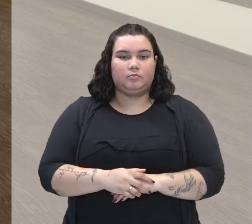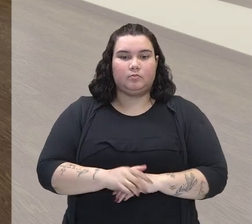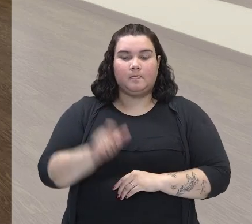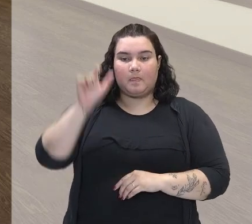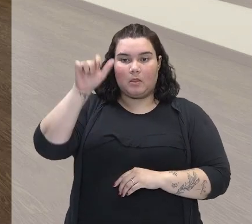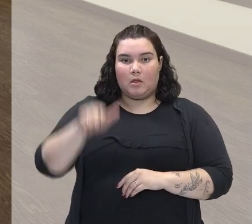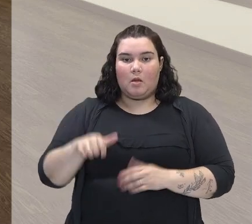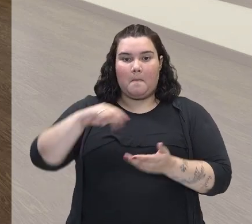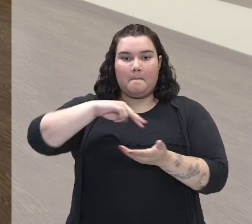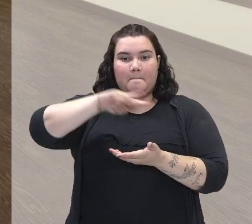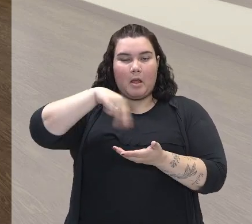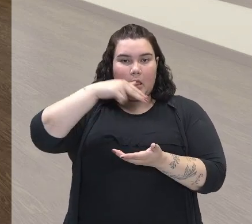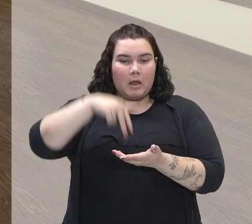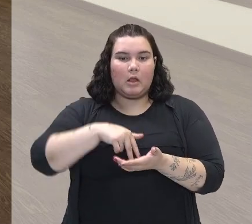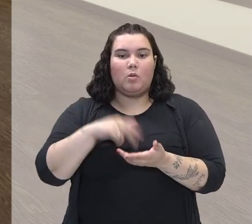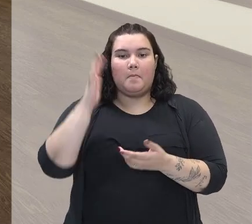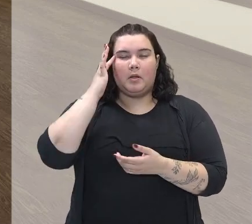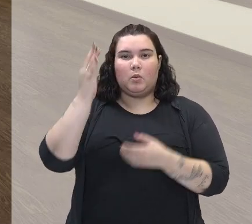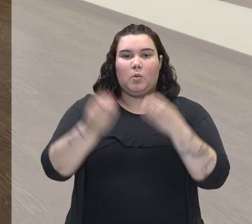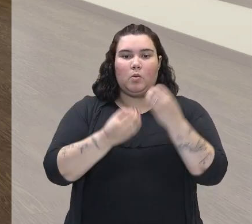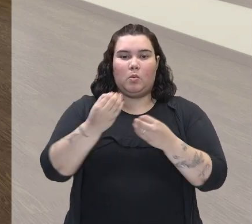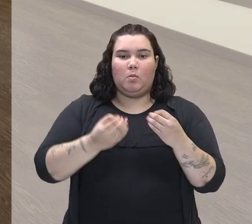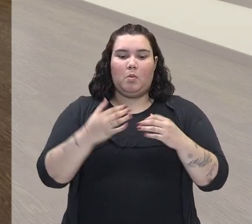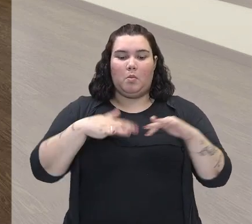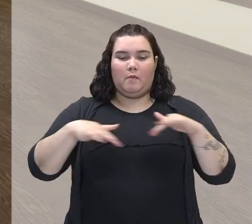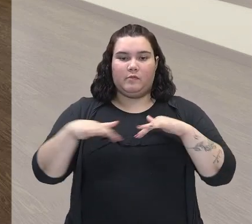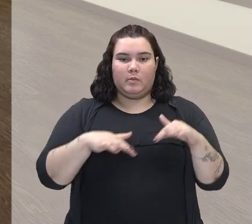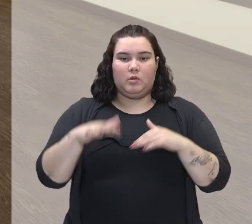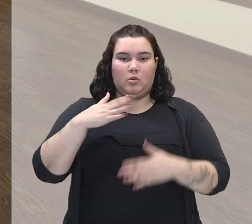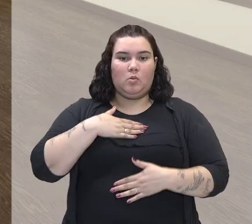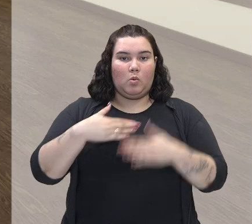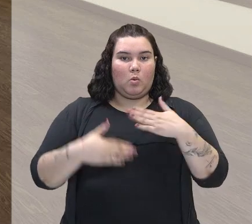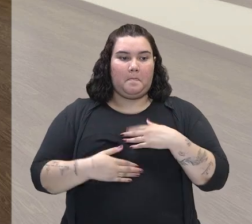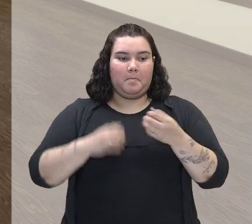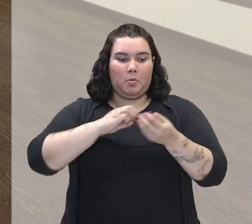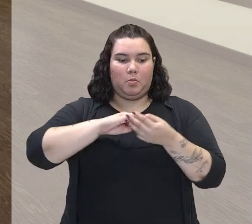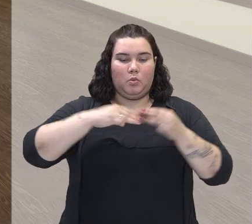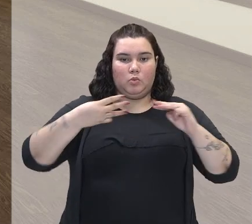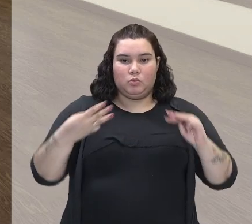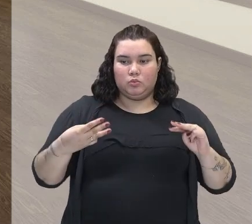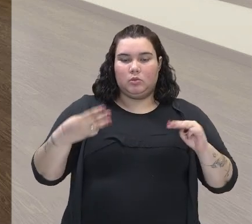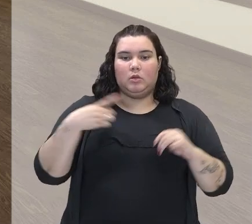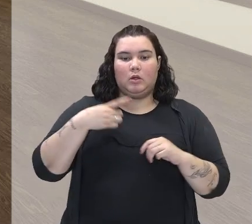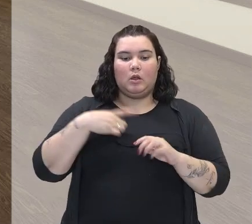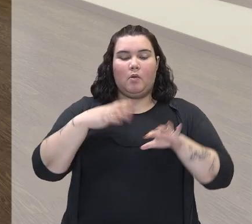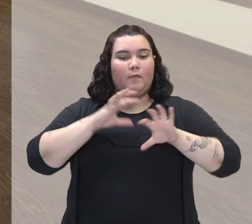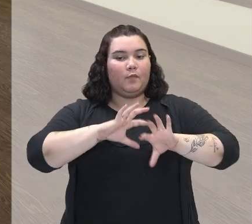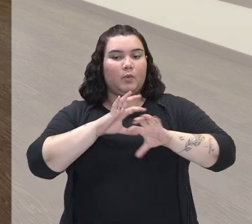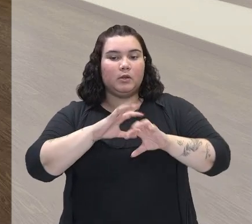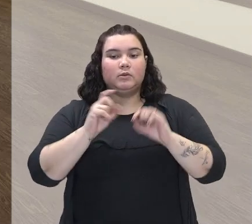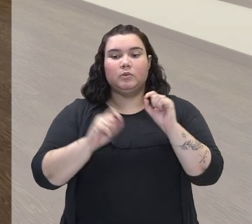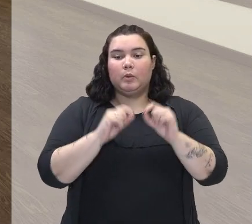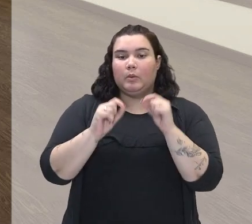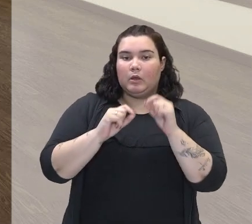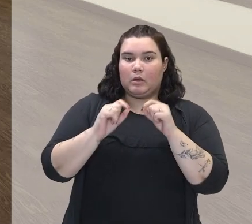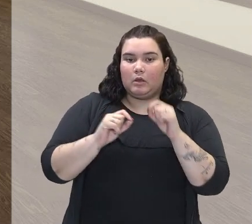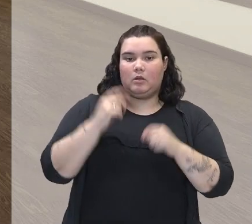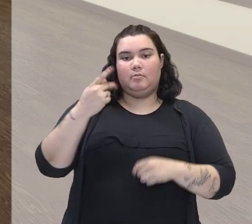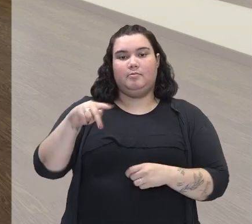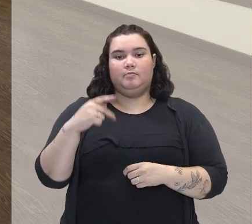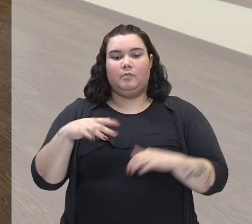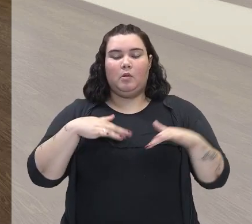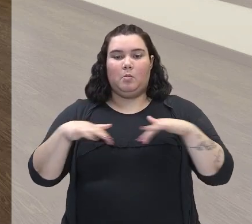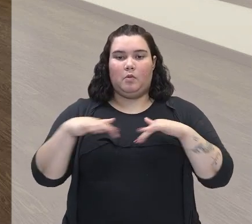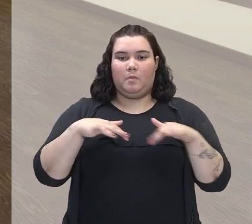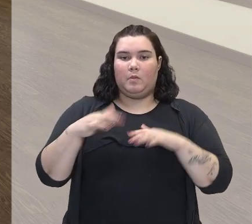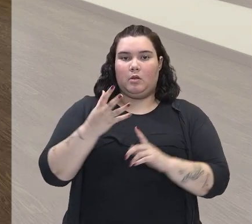a pensar em como o processo de contração e relaxamento da musculatura vai influenciar, né, na sua